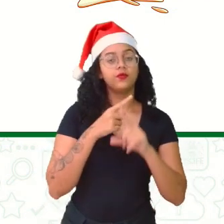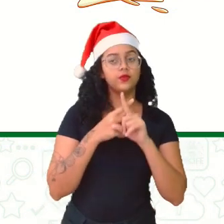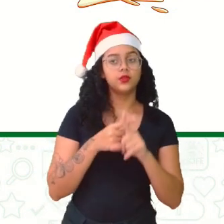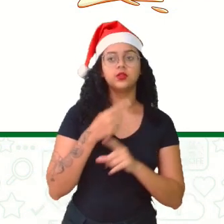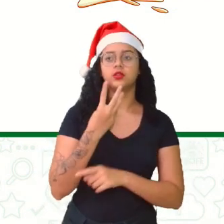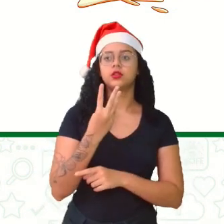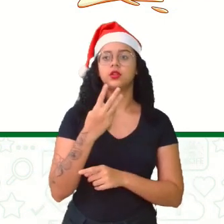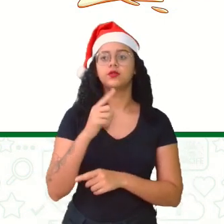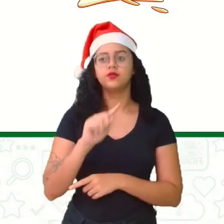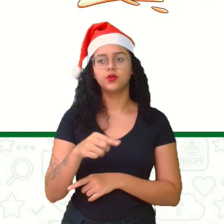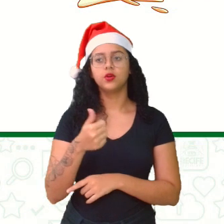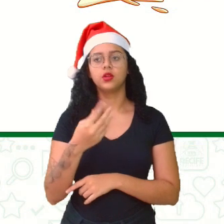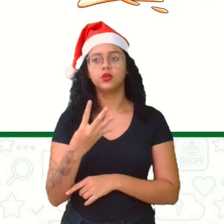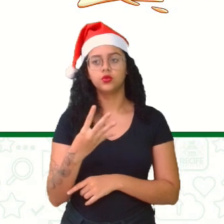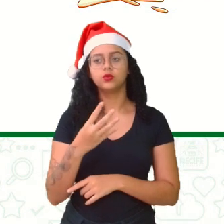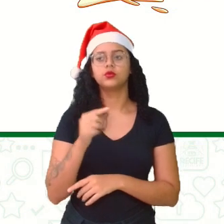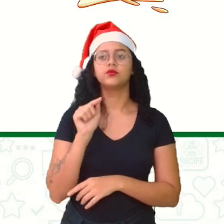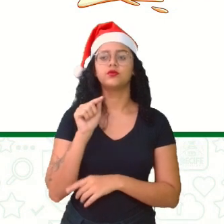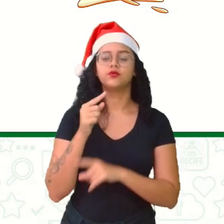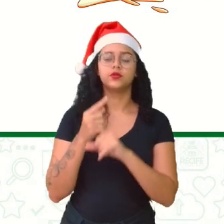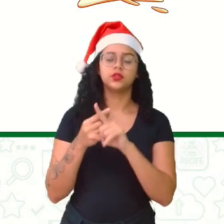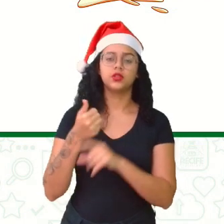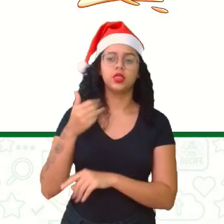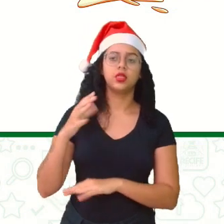10. E 2 vezes 3,14 dá